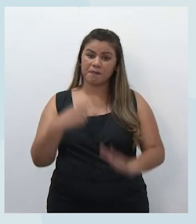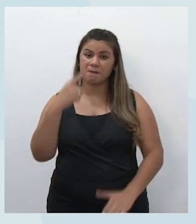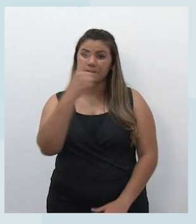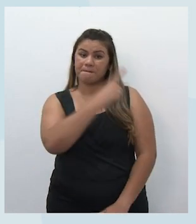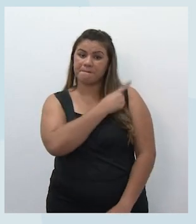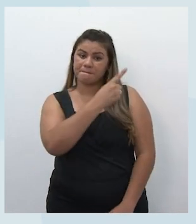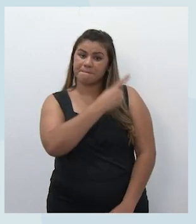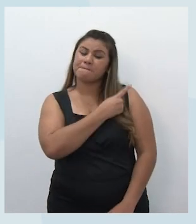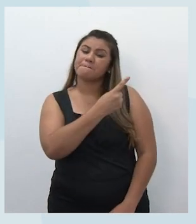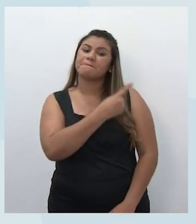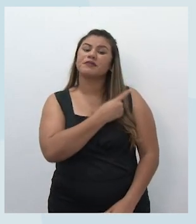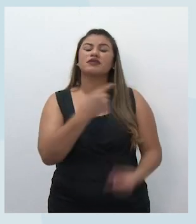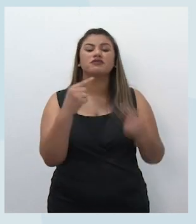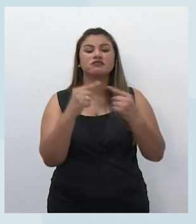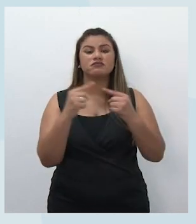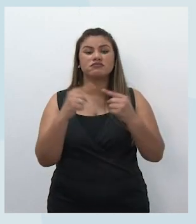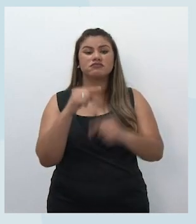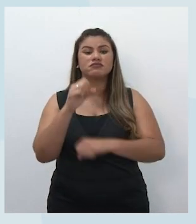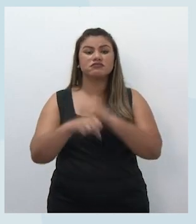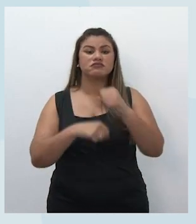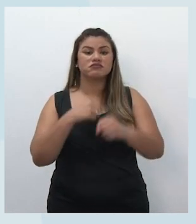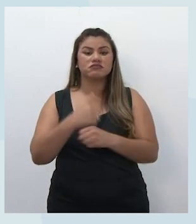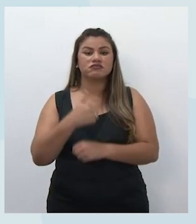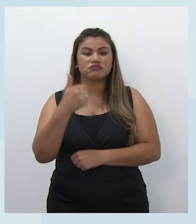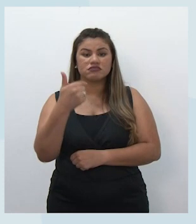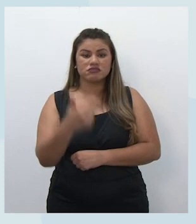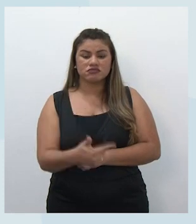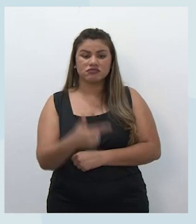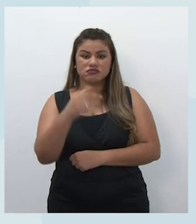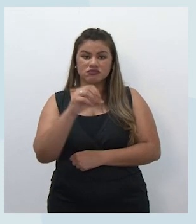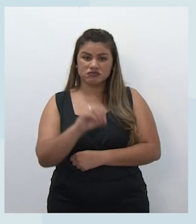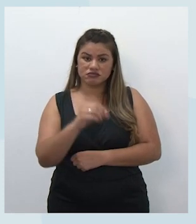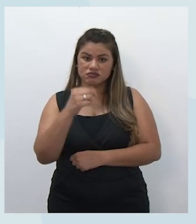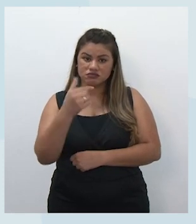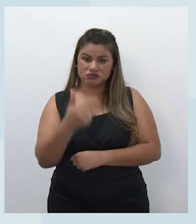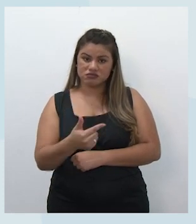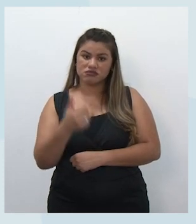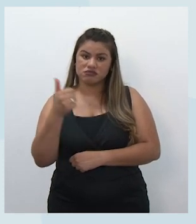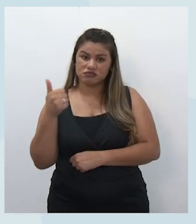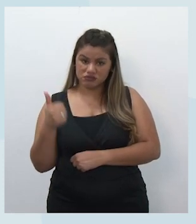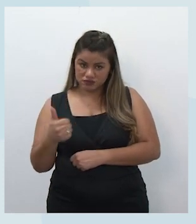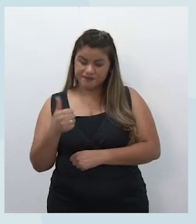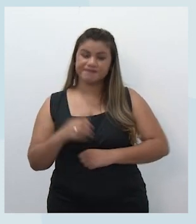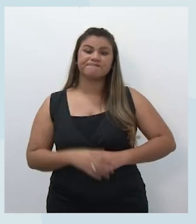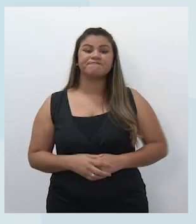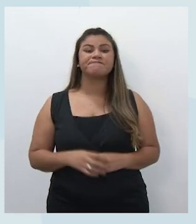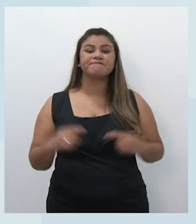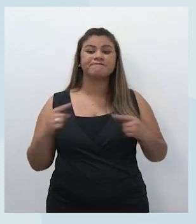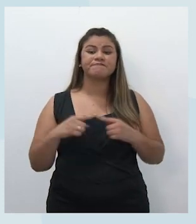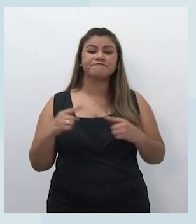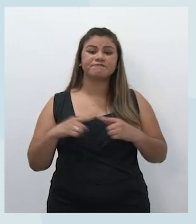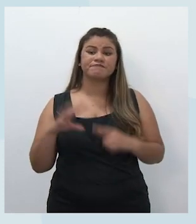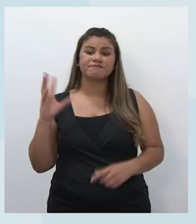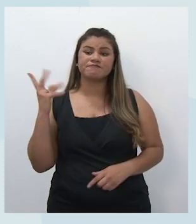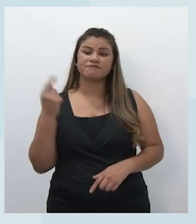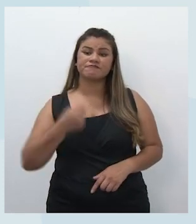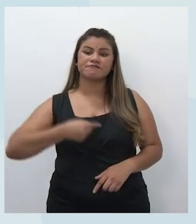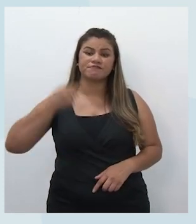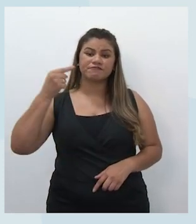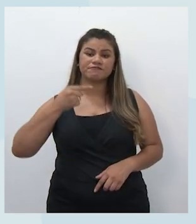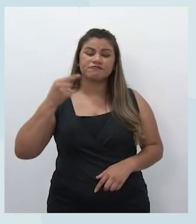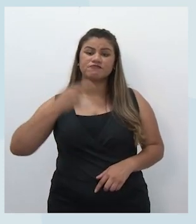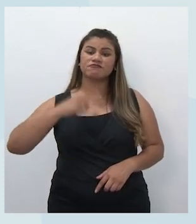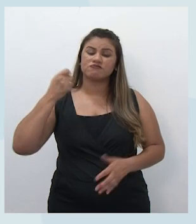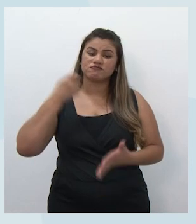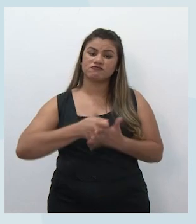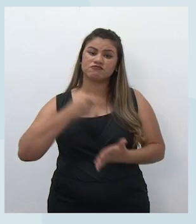do ano que vem. Nós temos uma competência da área que foi escolhida para o trabalho, que é essa competência 1, que exige que o